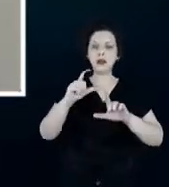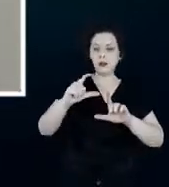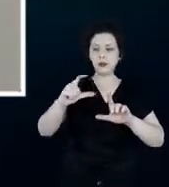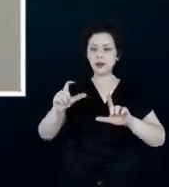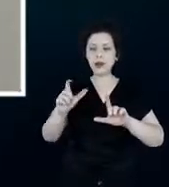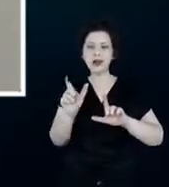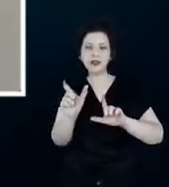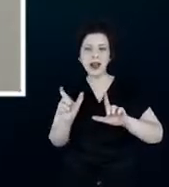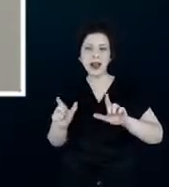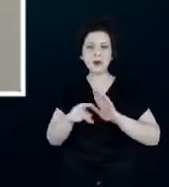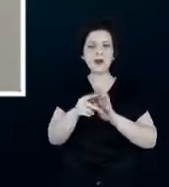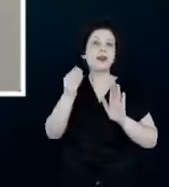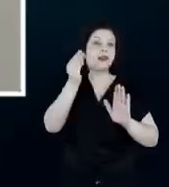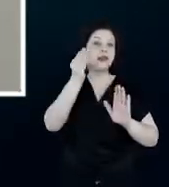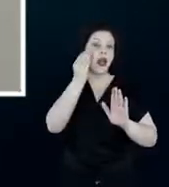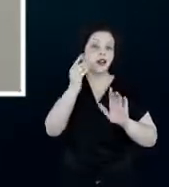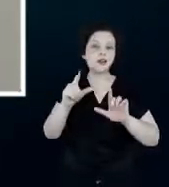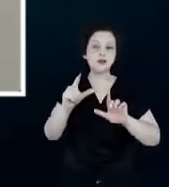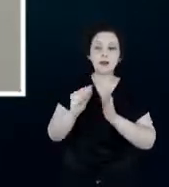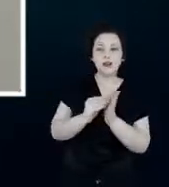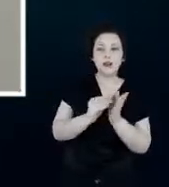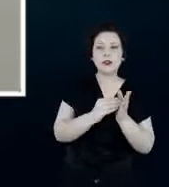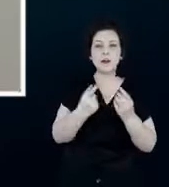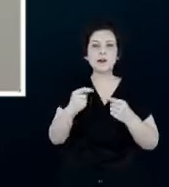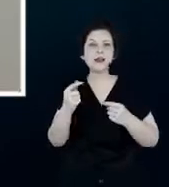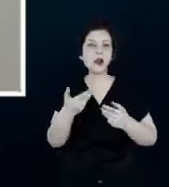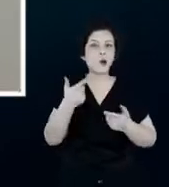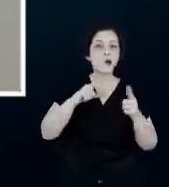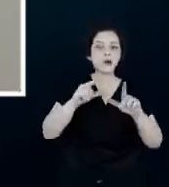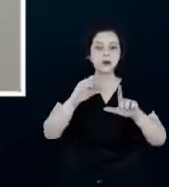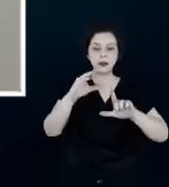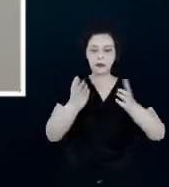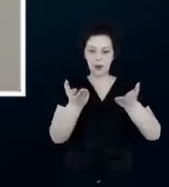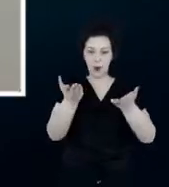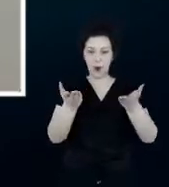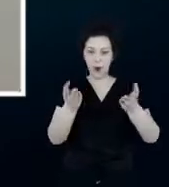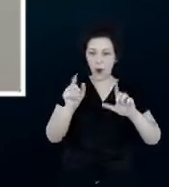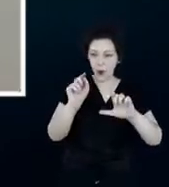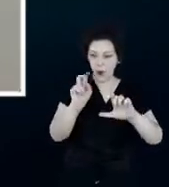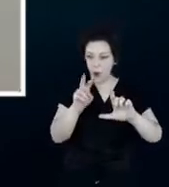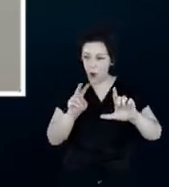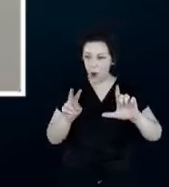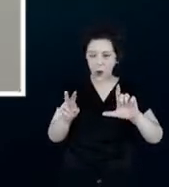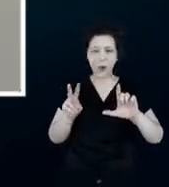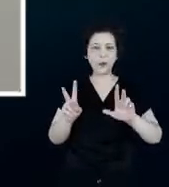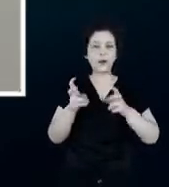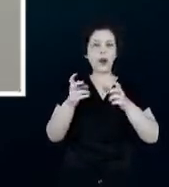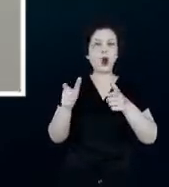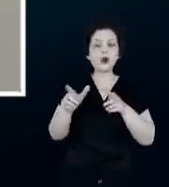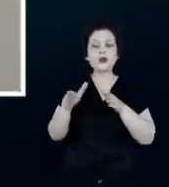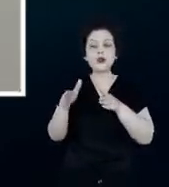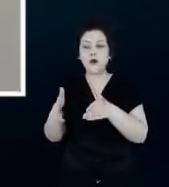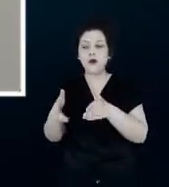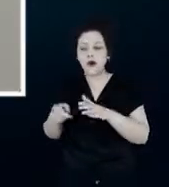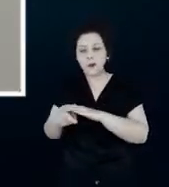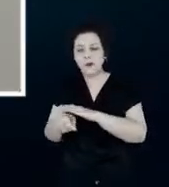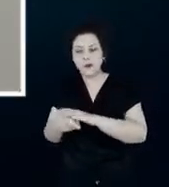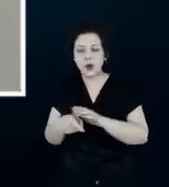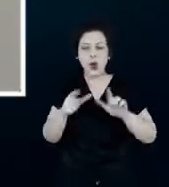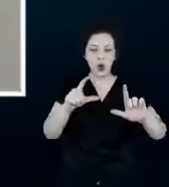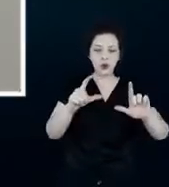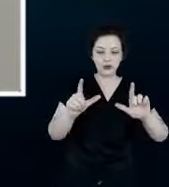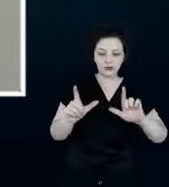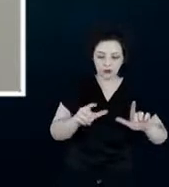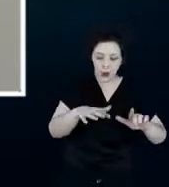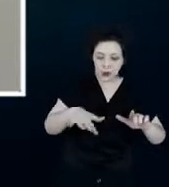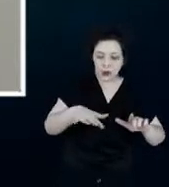de prototipagem que está faltando. Então, a gente tem que conseguir olhar onde, né, a gente está concentrando esses investimentos, onde está faltando. E